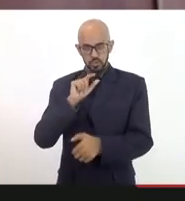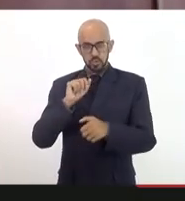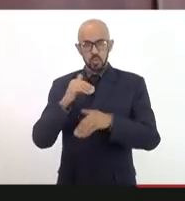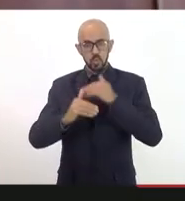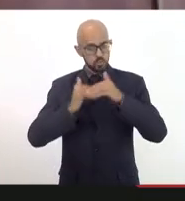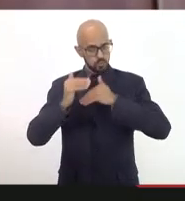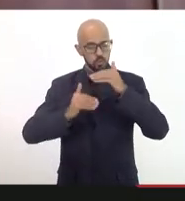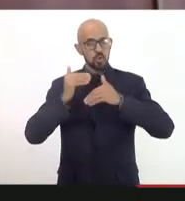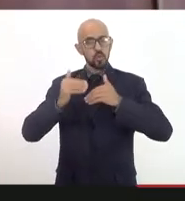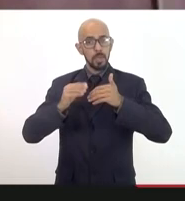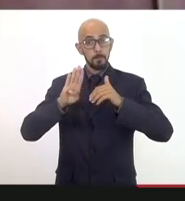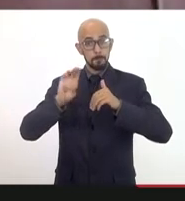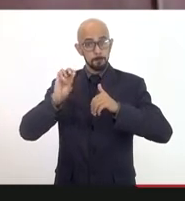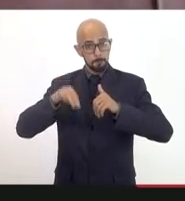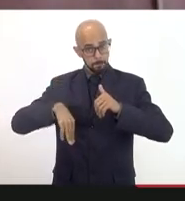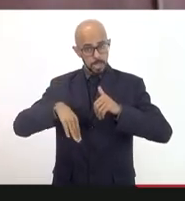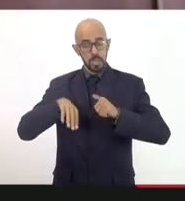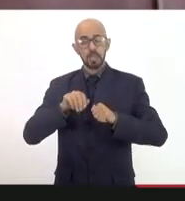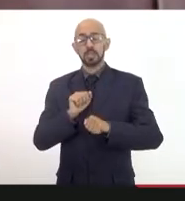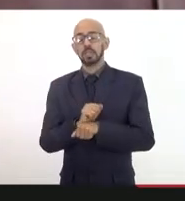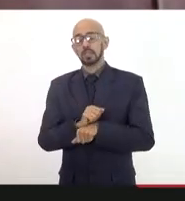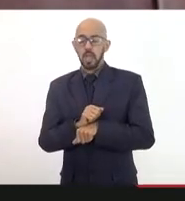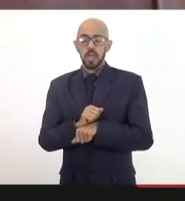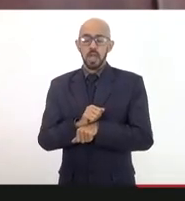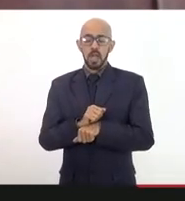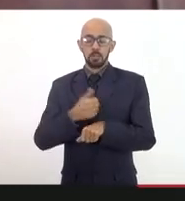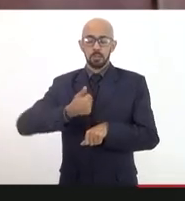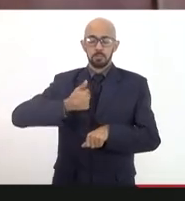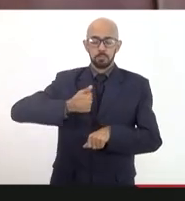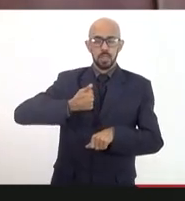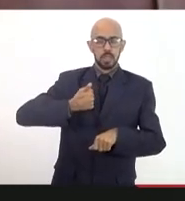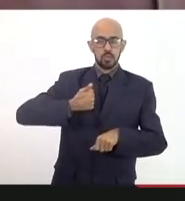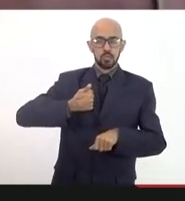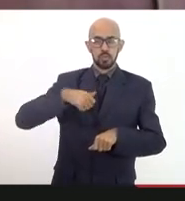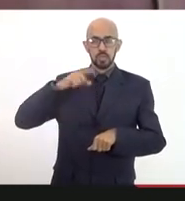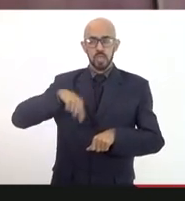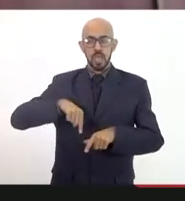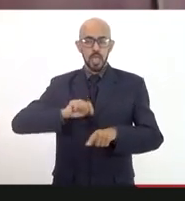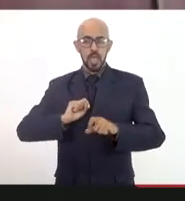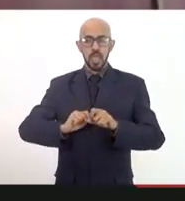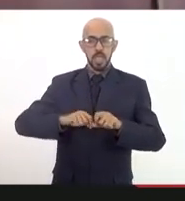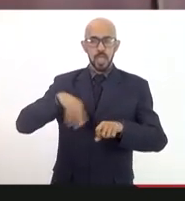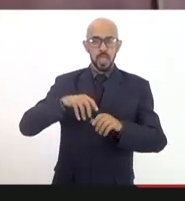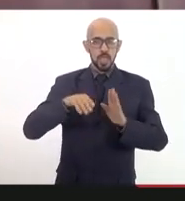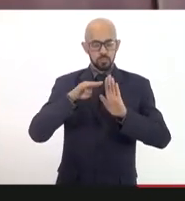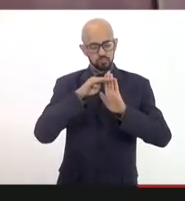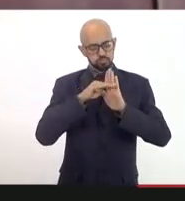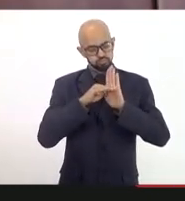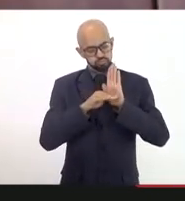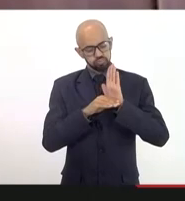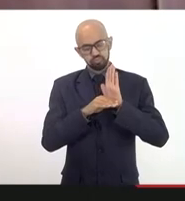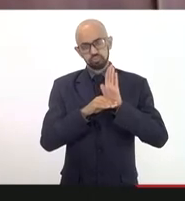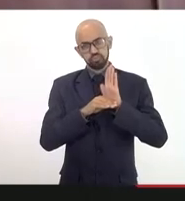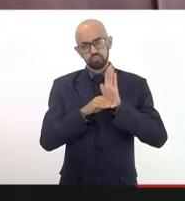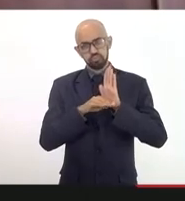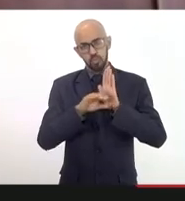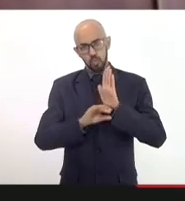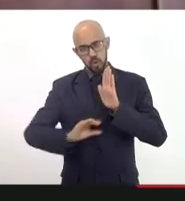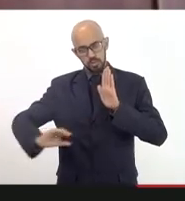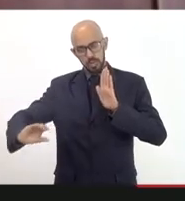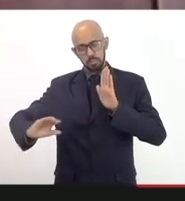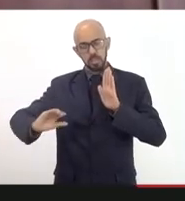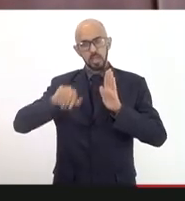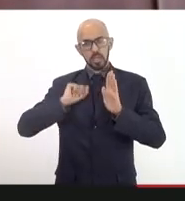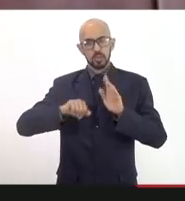Bastante adiantado. A primeira parte, que era a matriz para dizer o orçamento, a parte